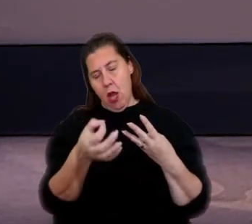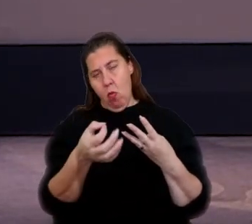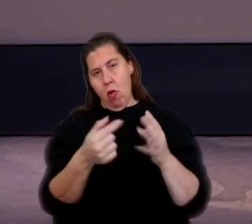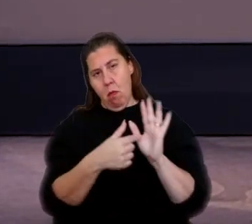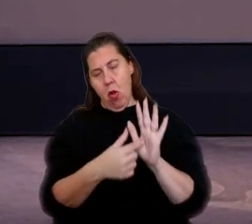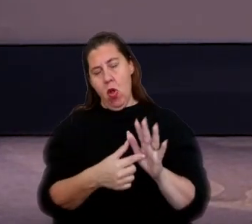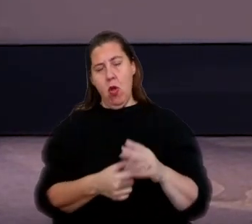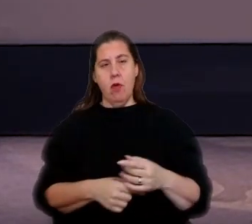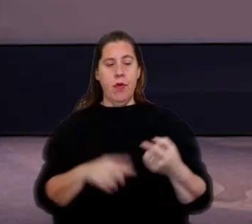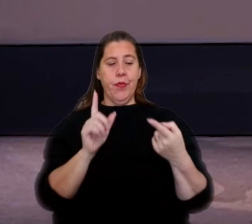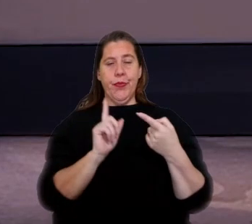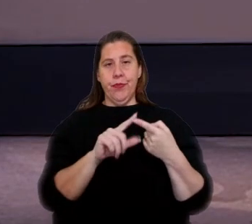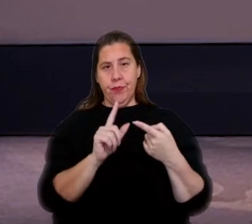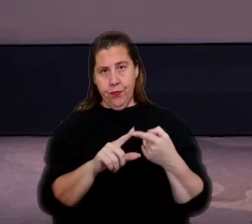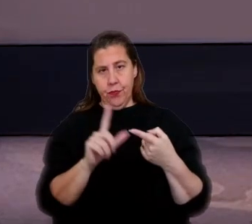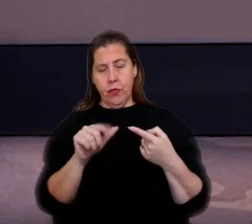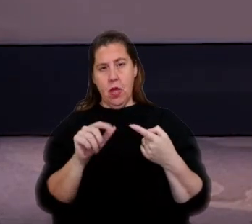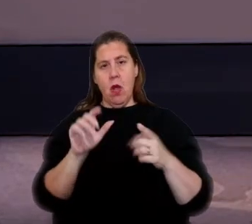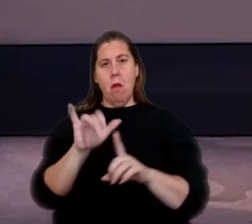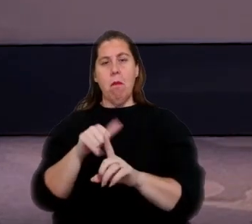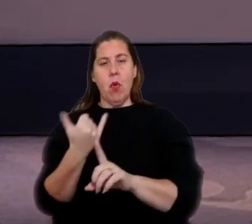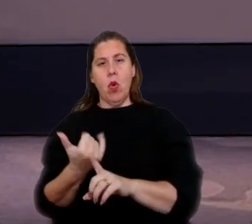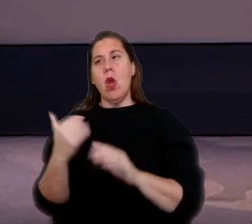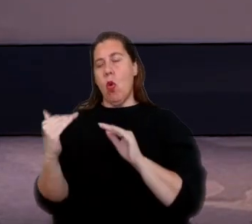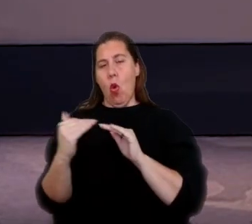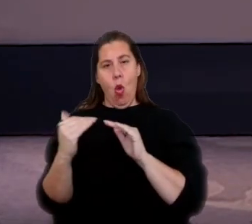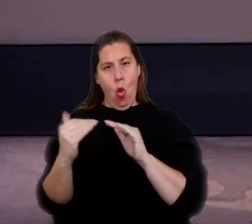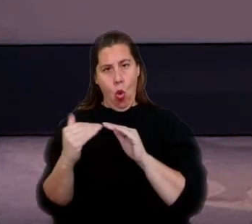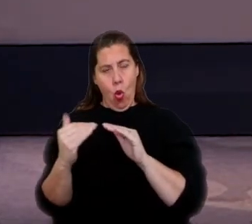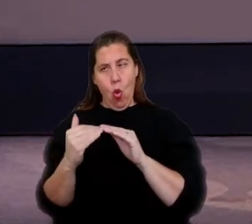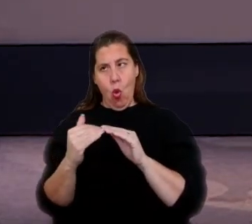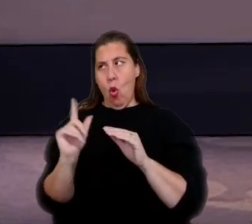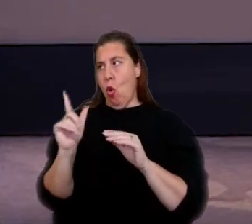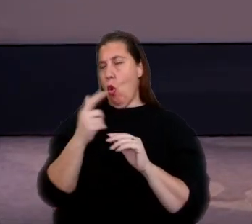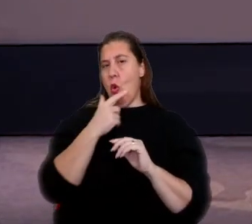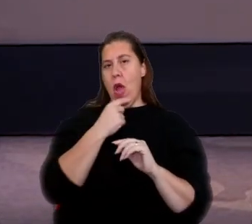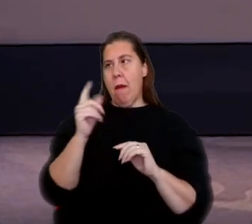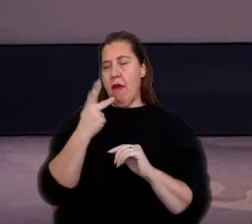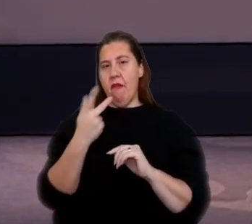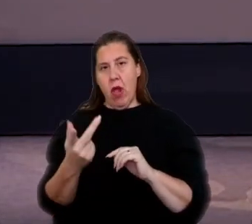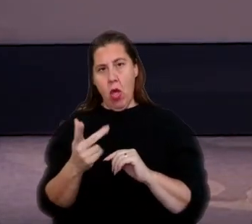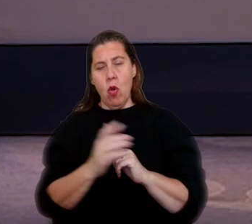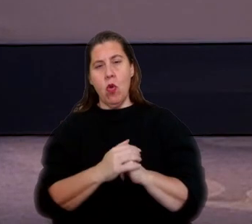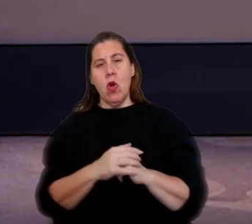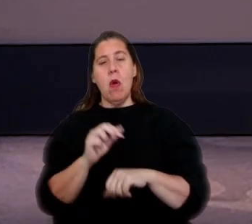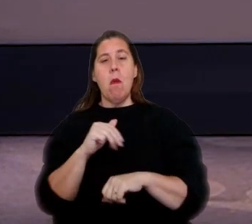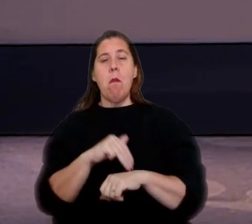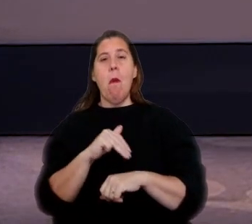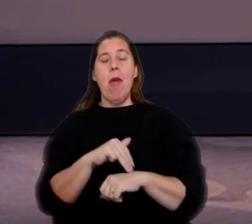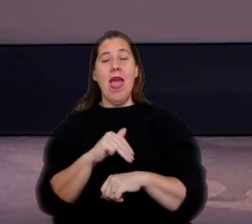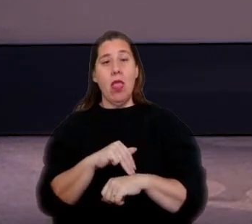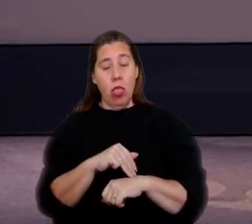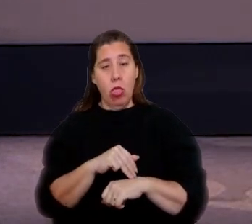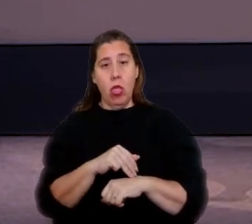Três comentários que eu queria fazer. O primeiro com relação ao bullying. Eu concordo com o rapaz que comentou.